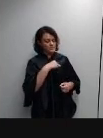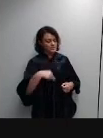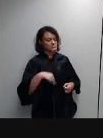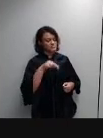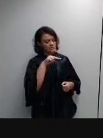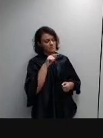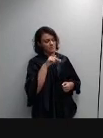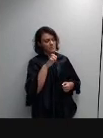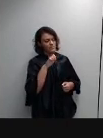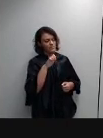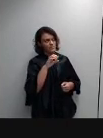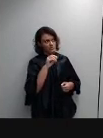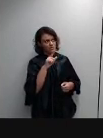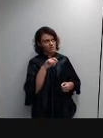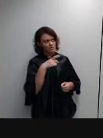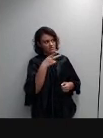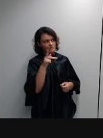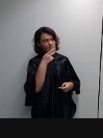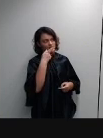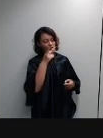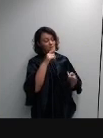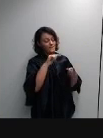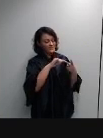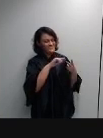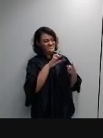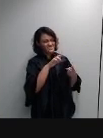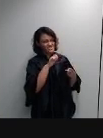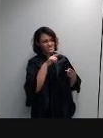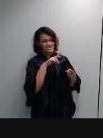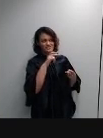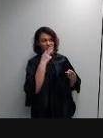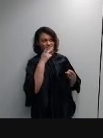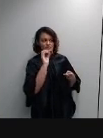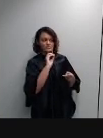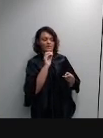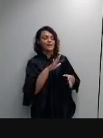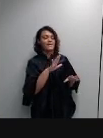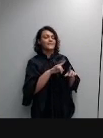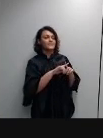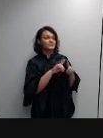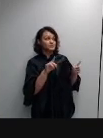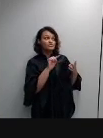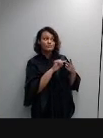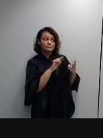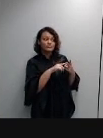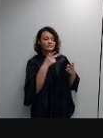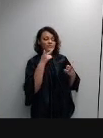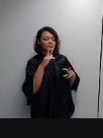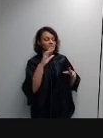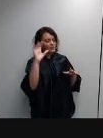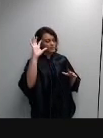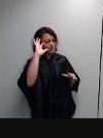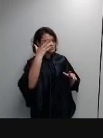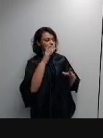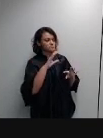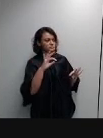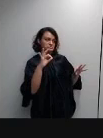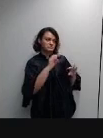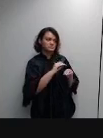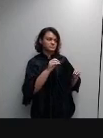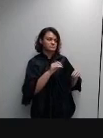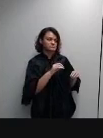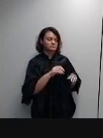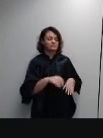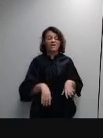mas a ministra Regina no caso propõe que se supere o esses óbices que foram os olhos Manoel